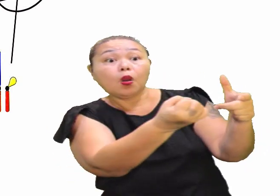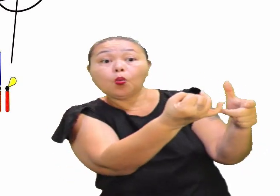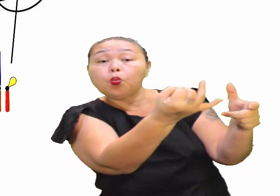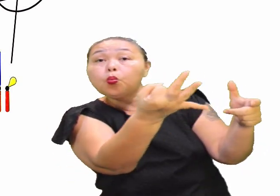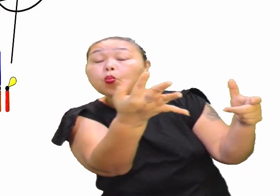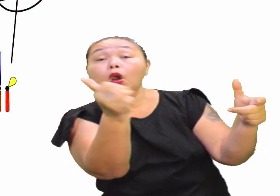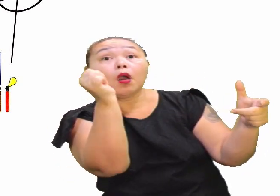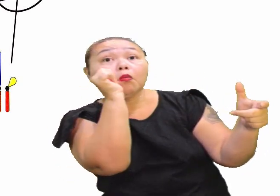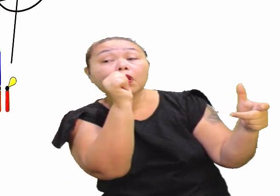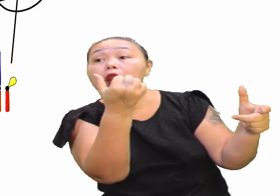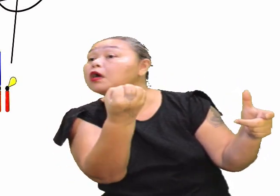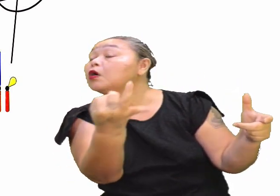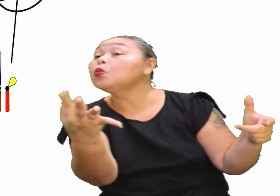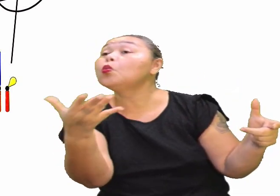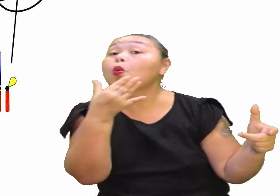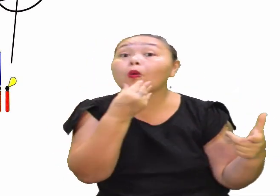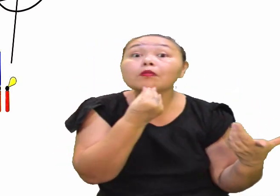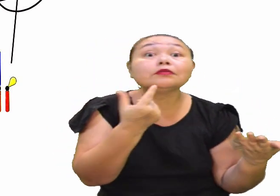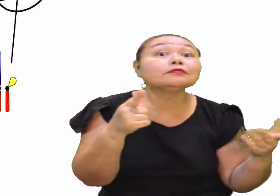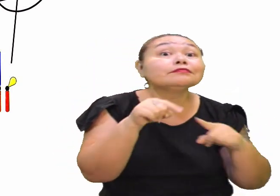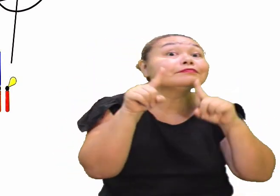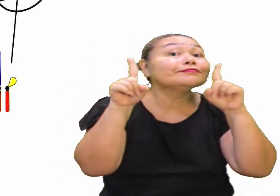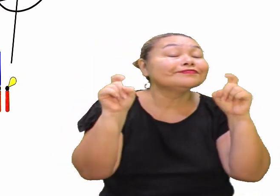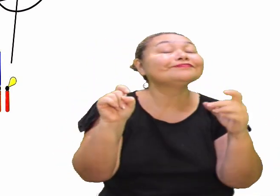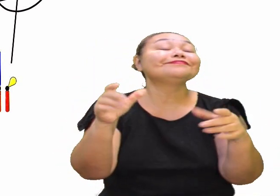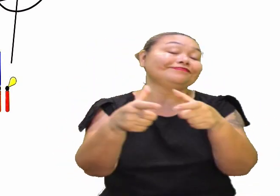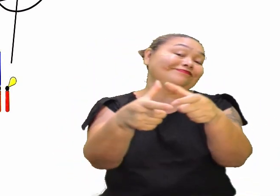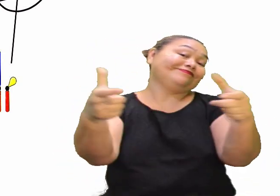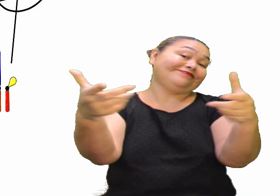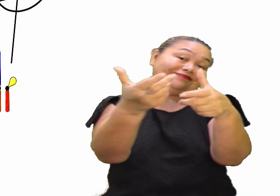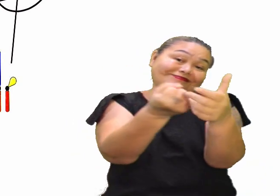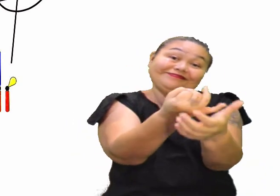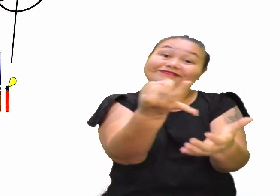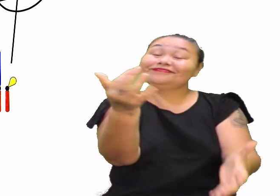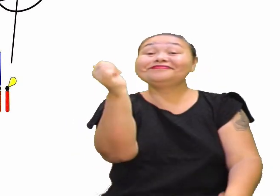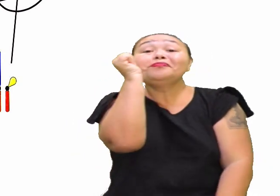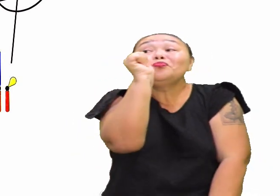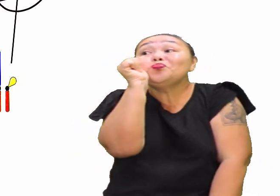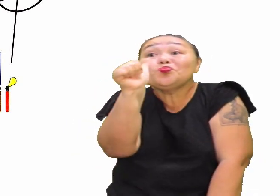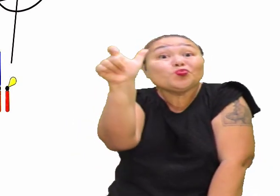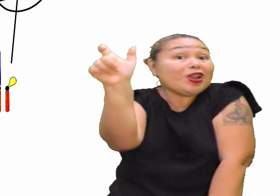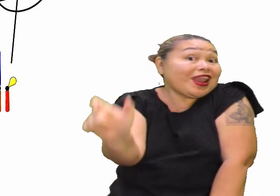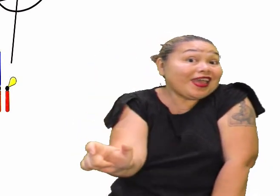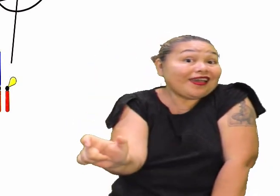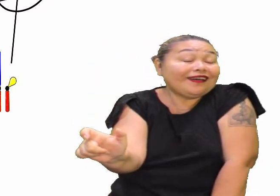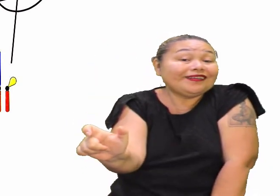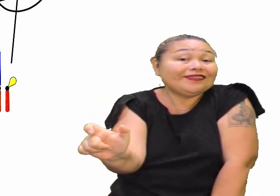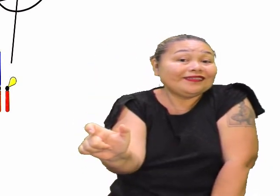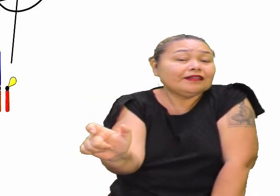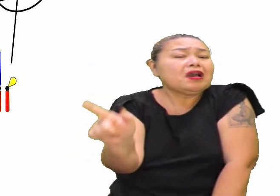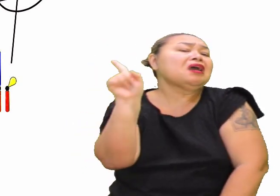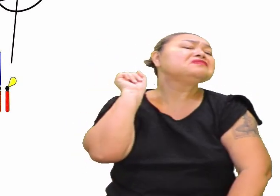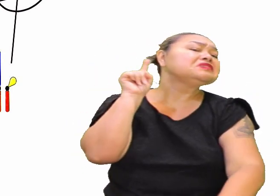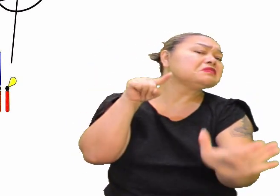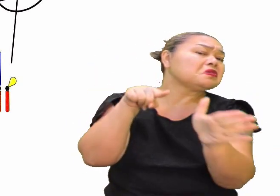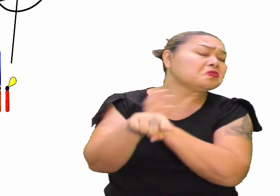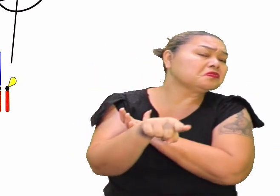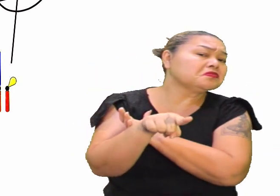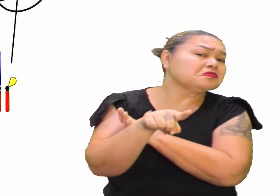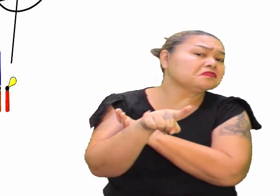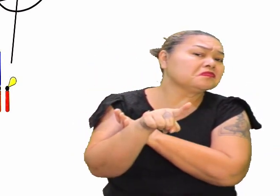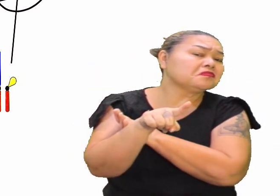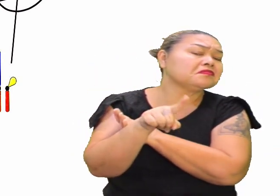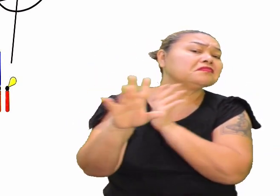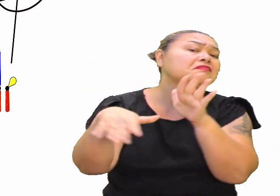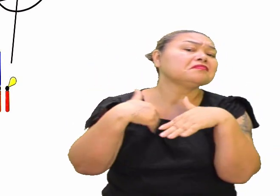coisa. Isso nós chamamos de... Isso é matemática,